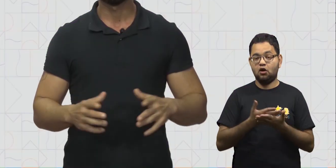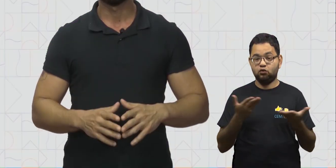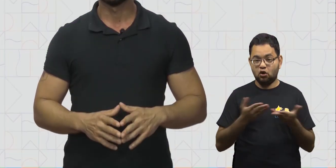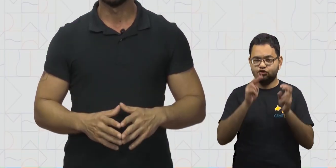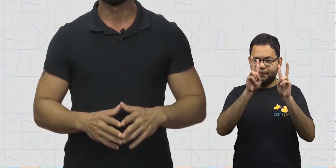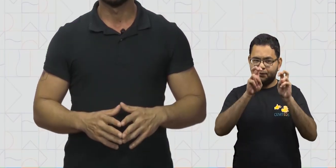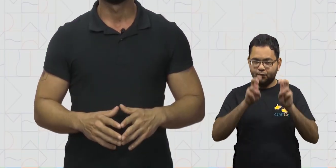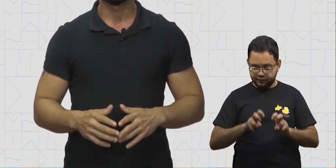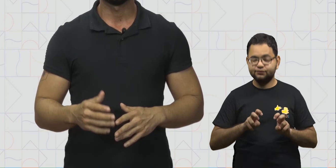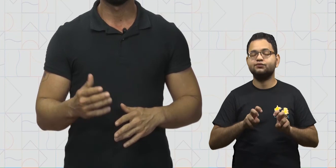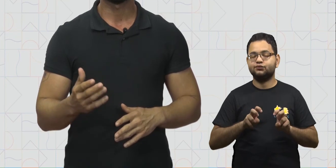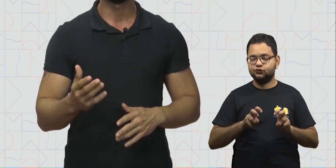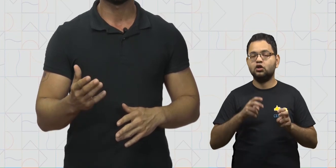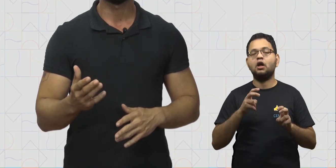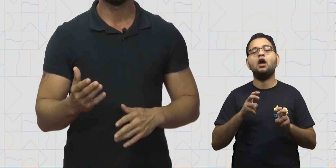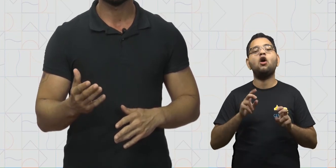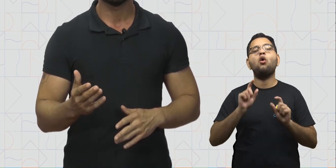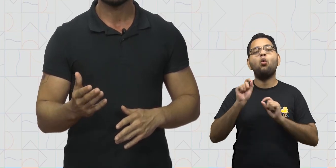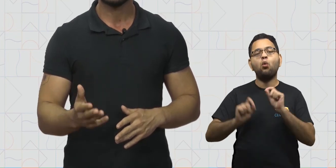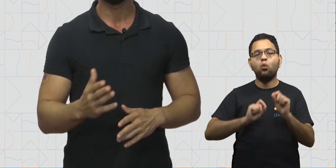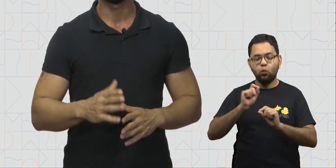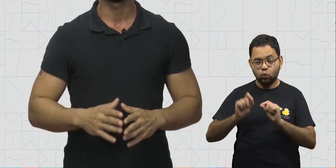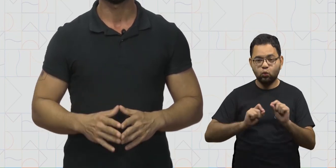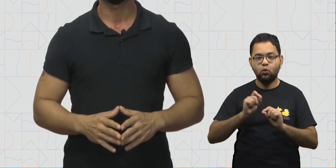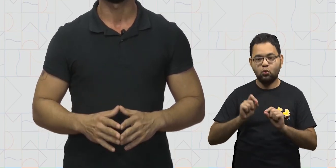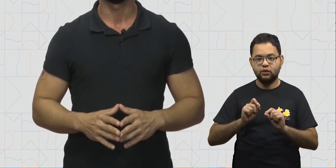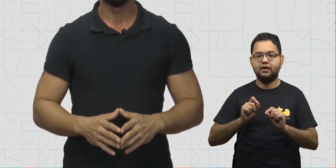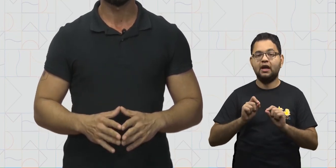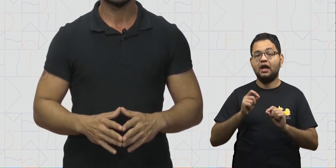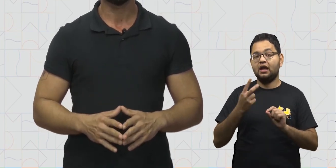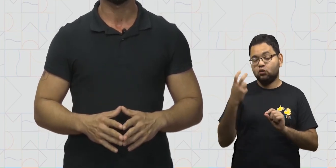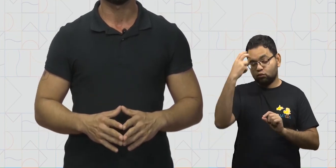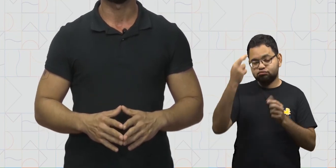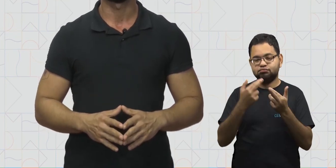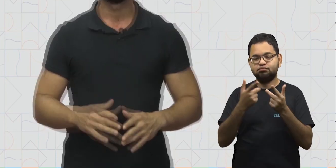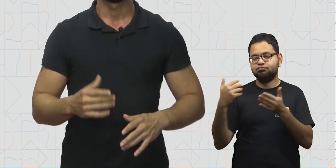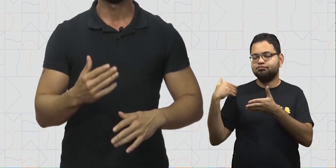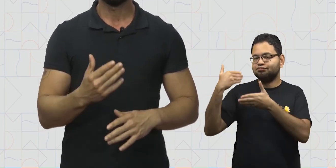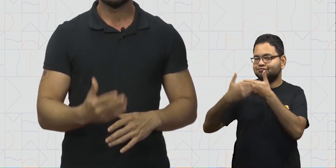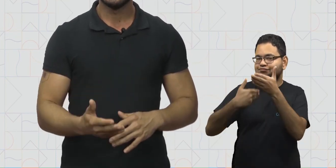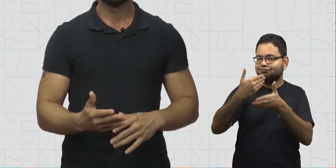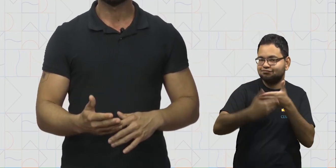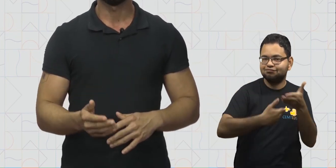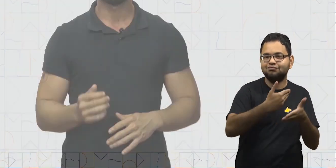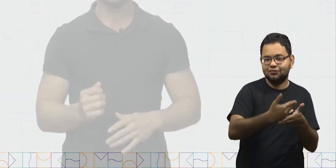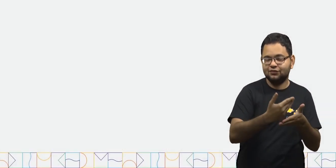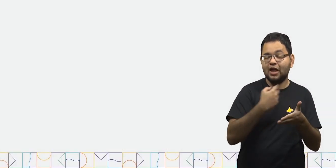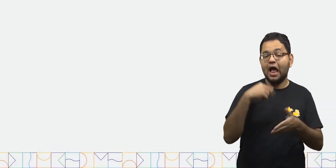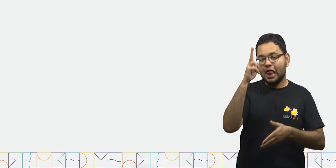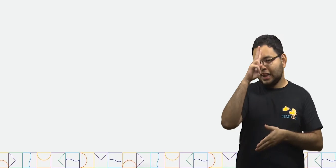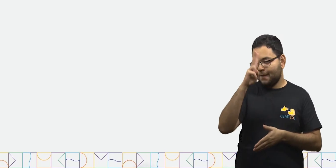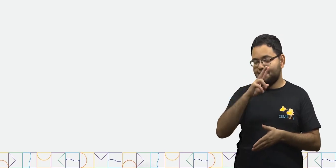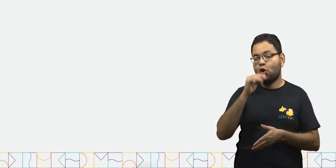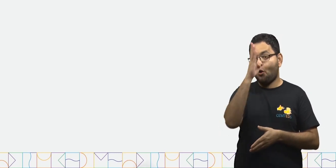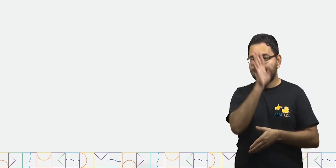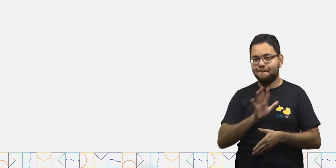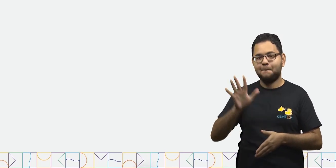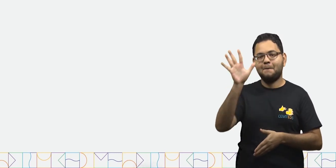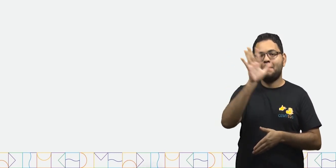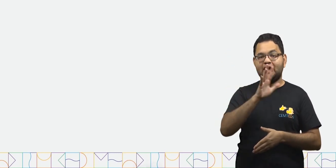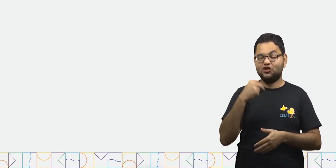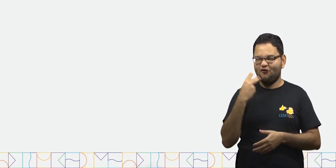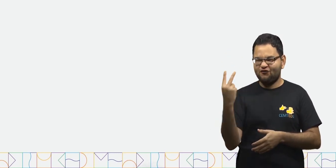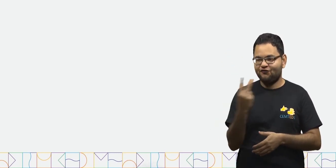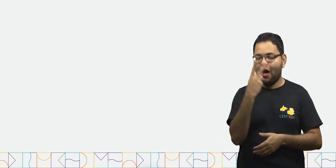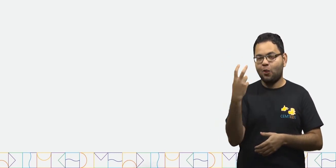Na nossa aula de hoje, falamos sobre a diversidade cultural ao longo da história. Relembramos o quanto o nosso país é